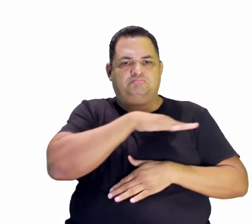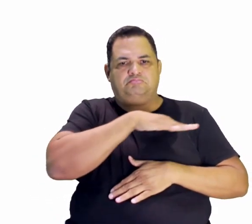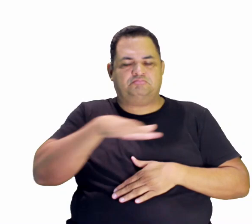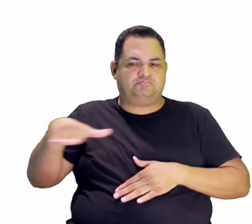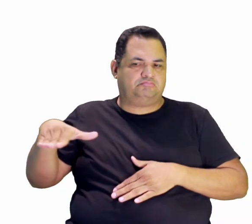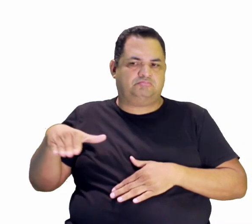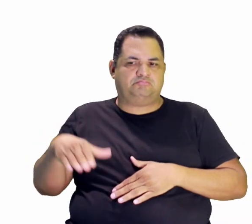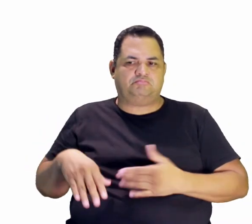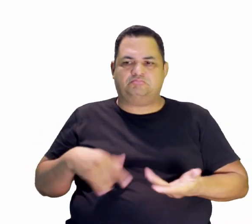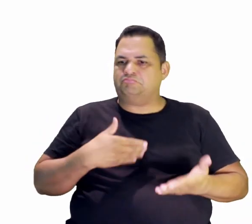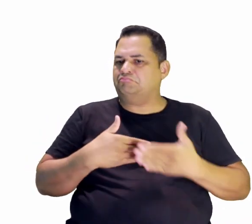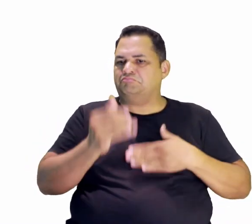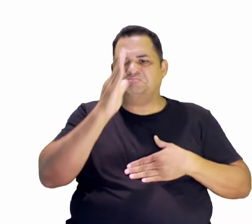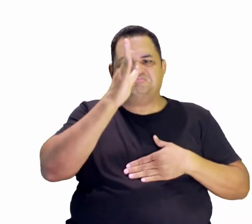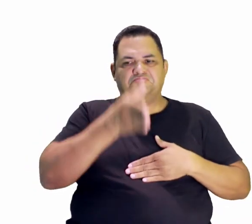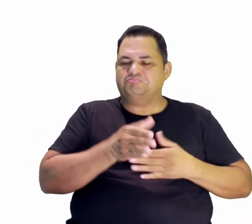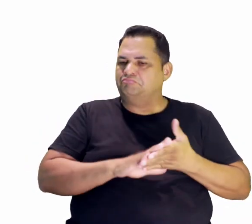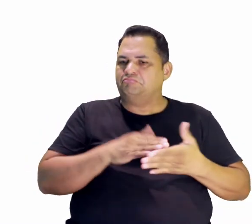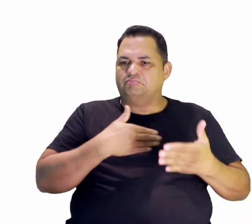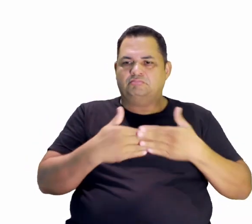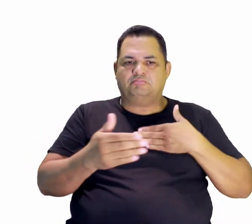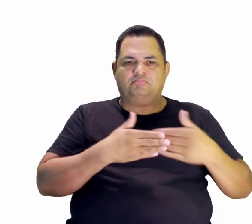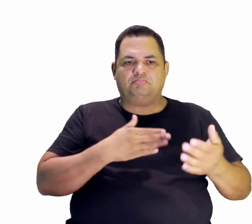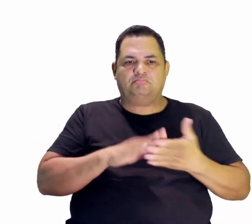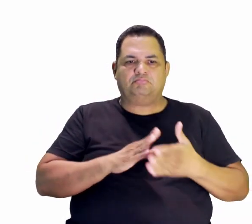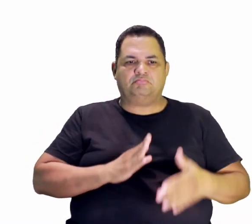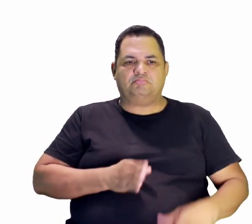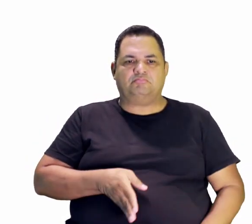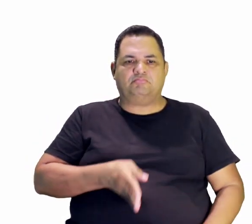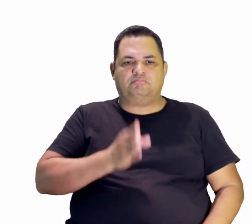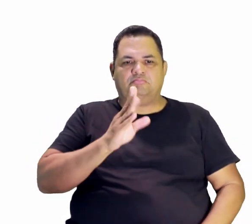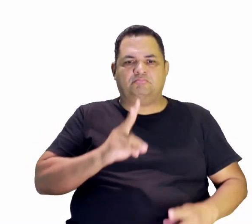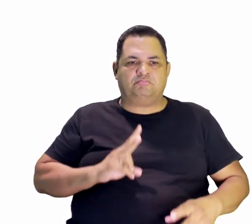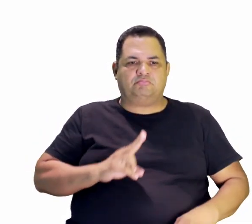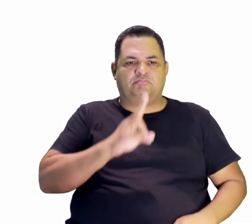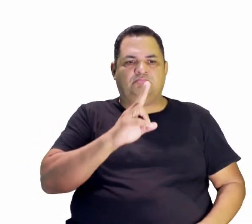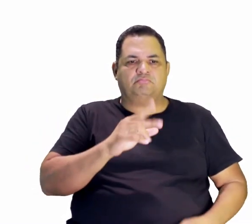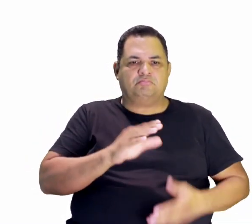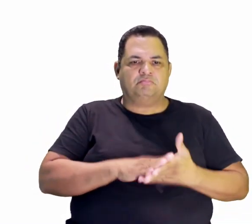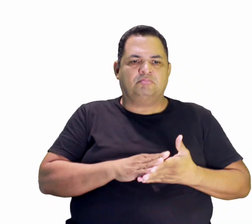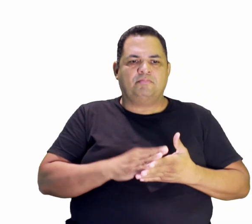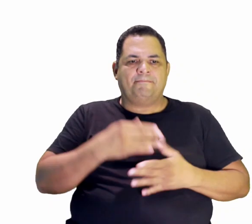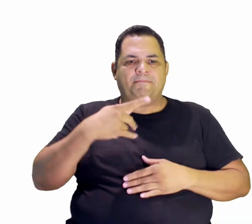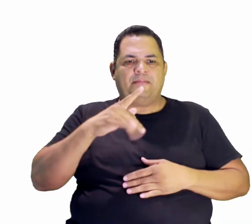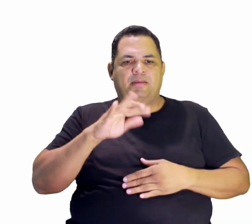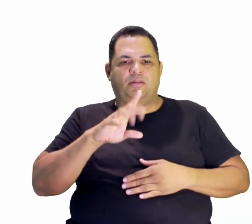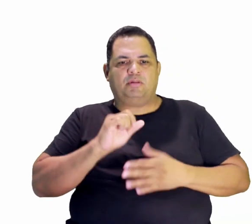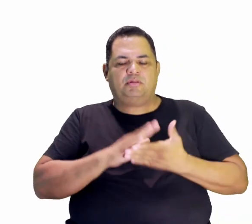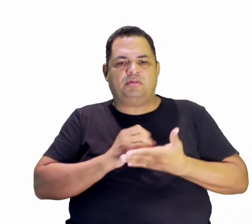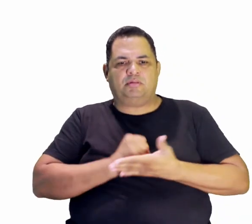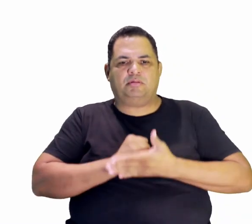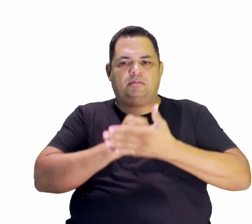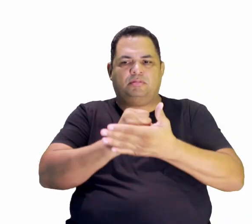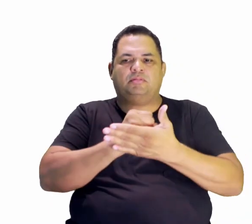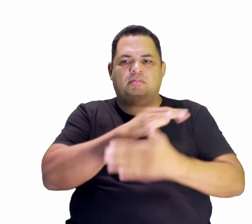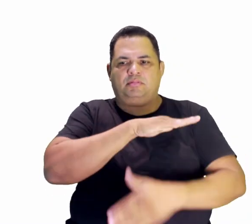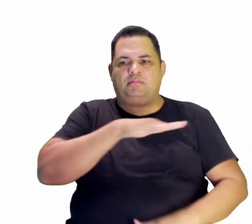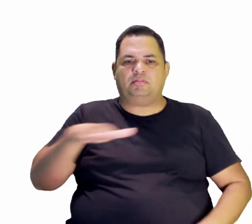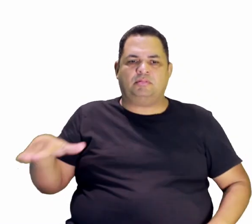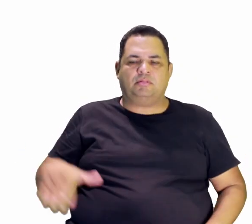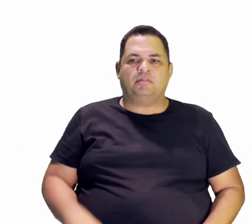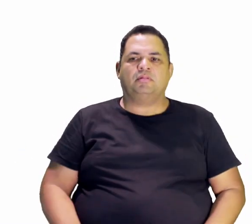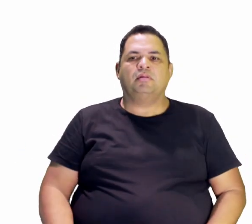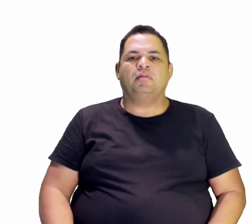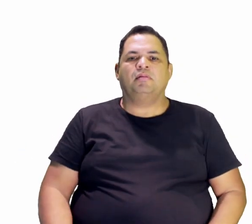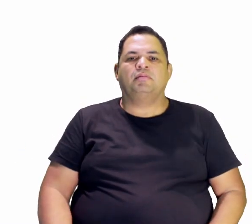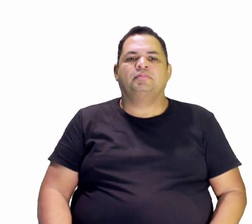ou não horizontal, tá? A direção da força é sempre perpendicular à superfície de apoio. Deixa eu ver se eu resgato aqui